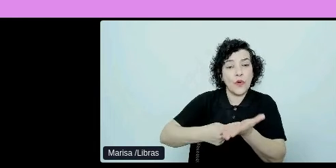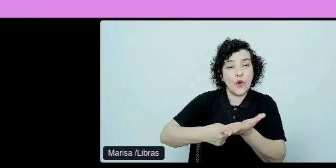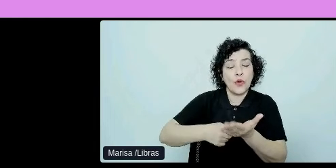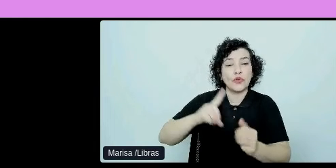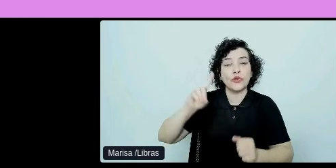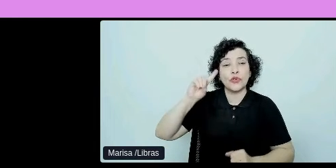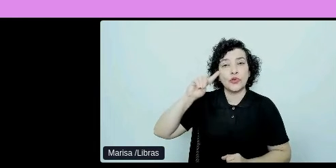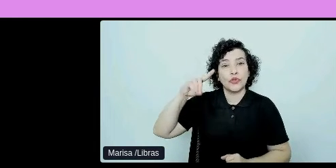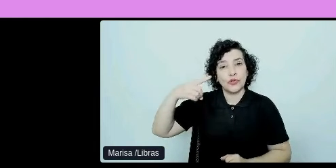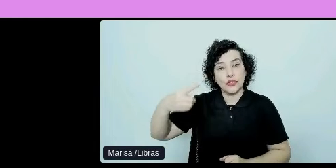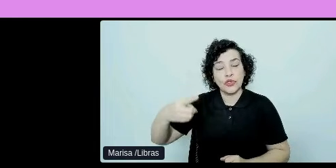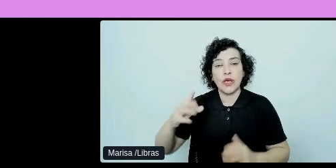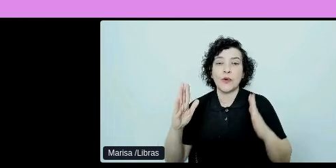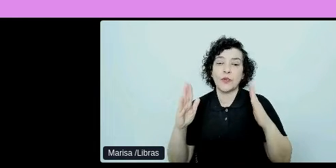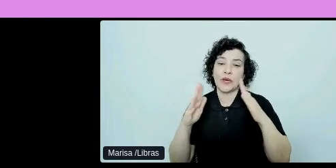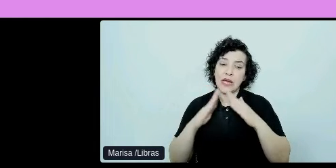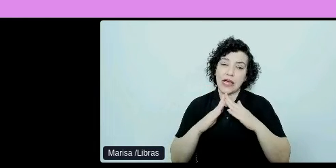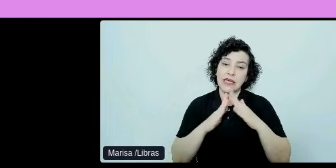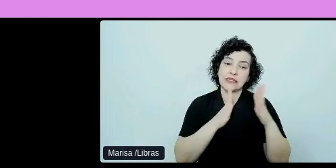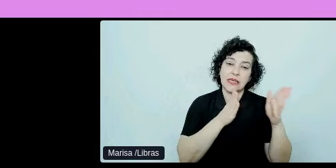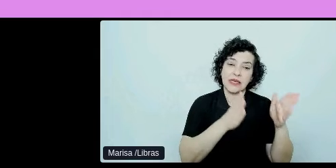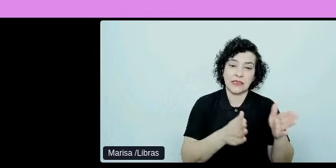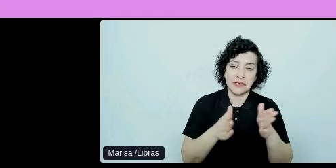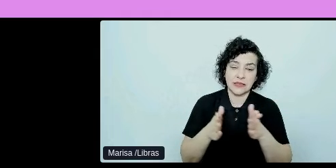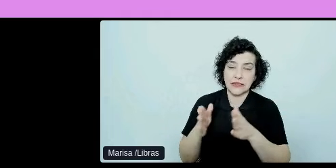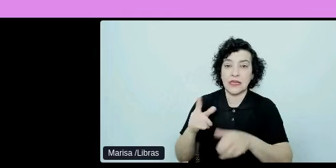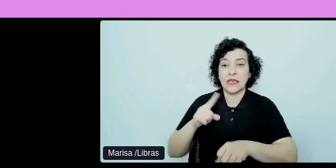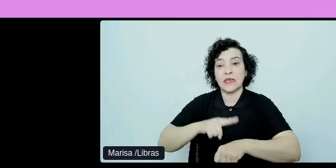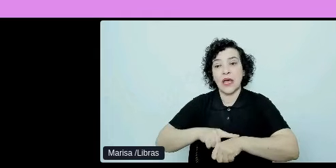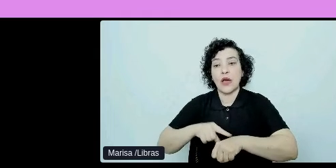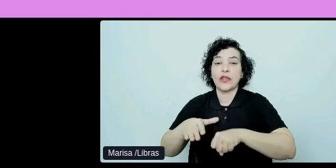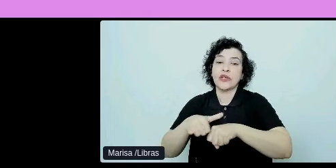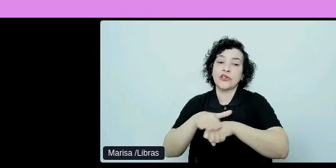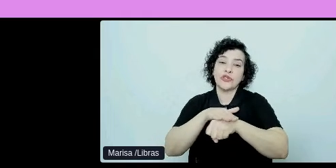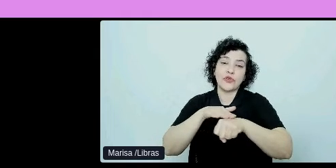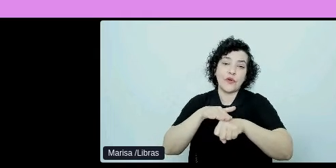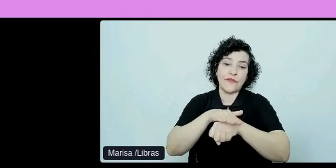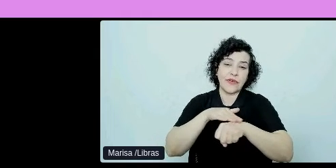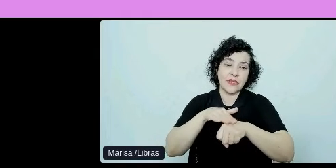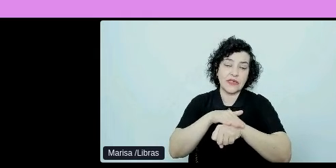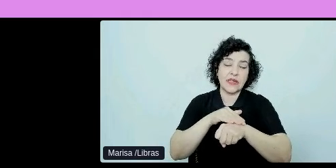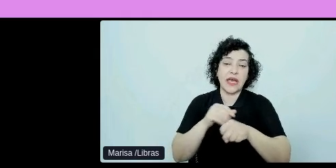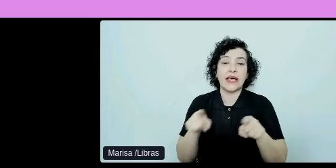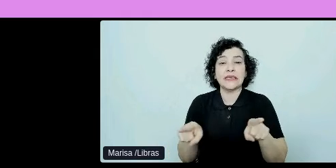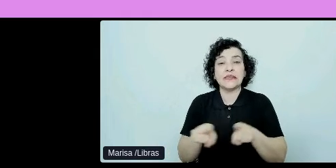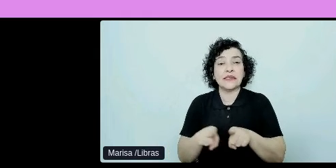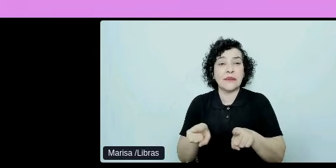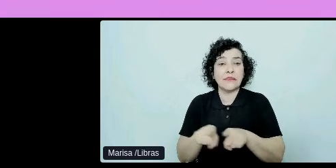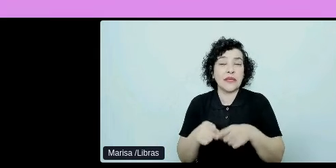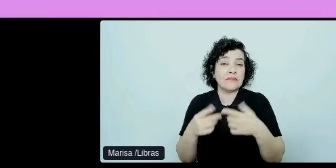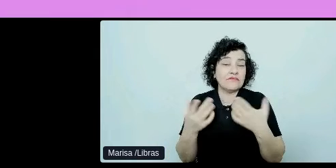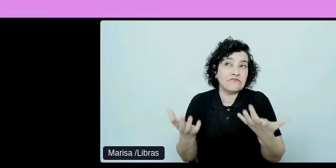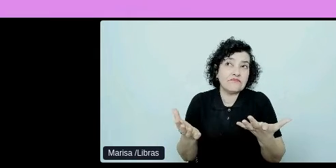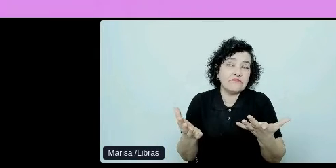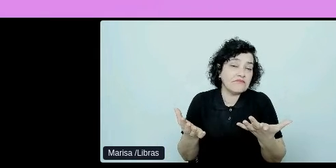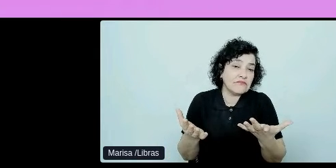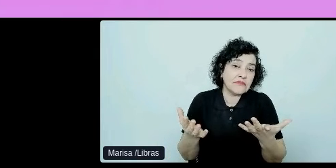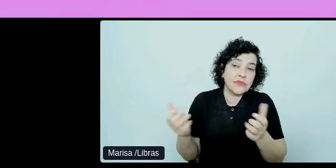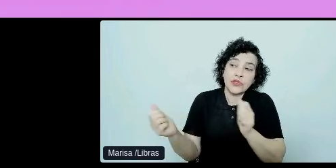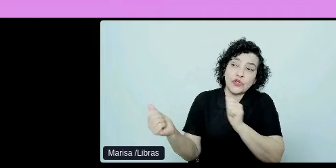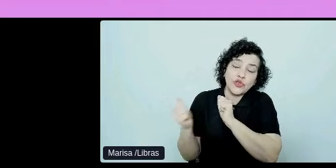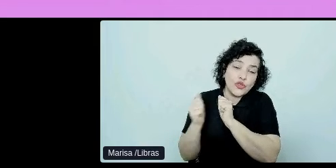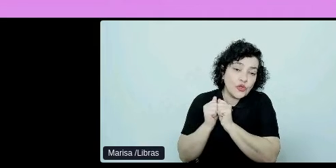na organização da casa, seja na hora de falar alguma coisa, seja na hora de fazer alguma coisa